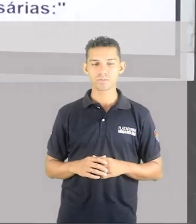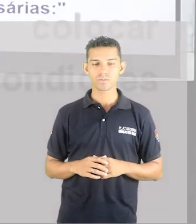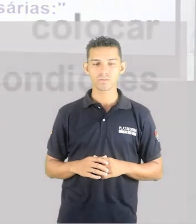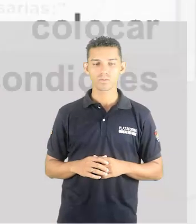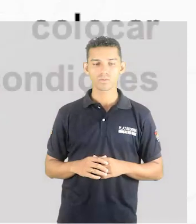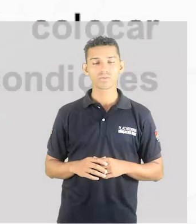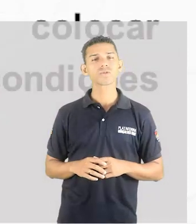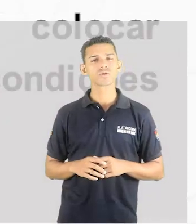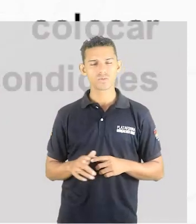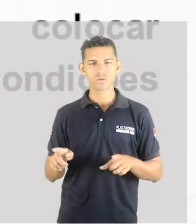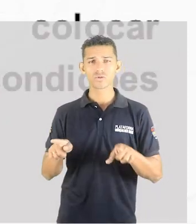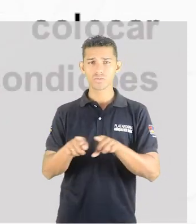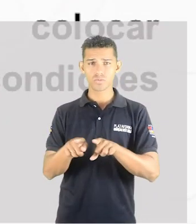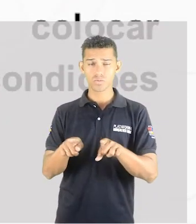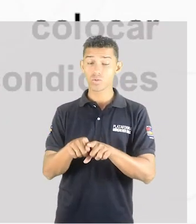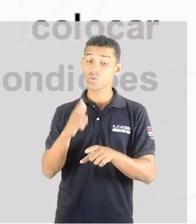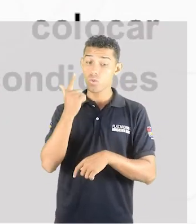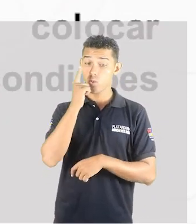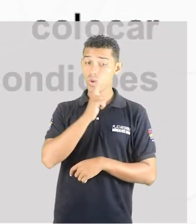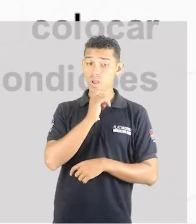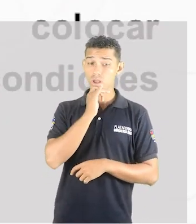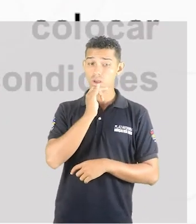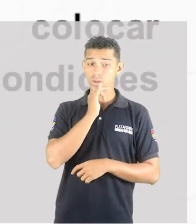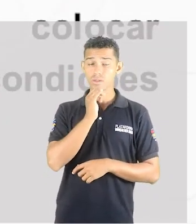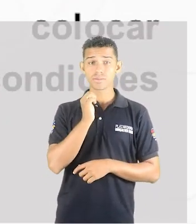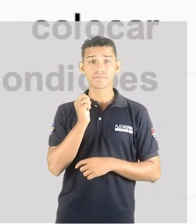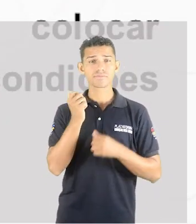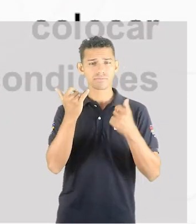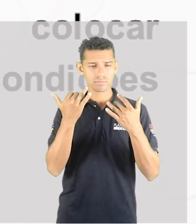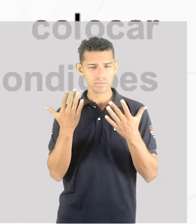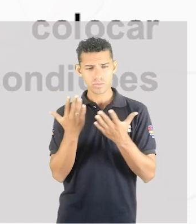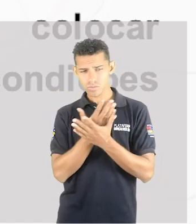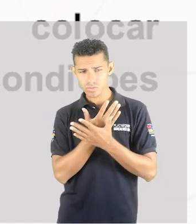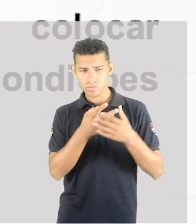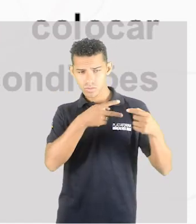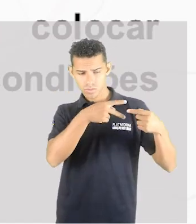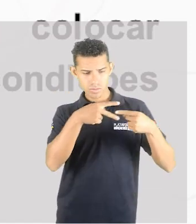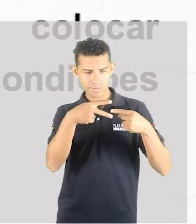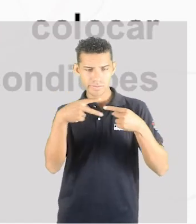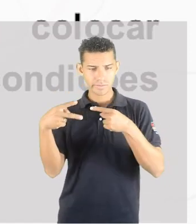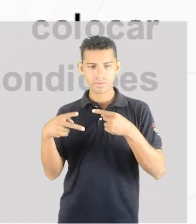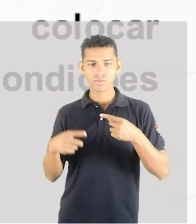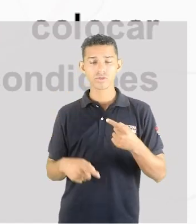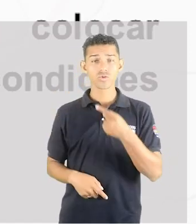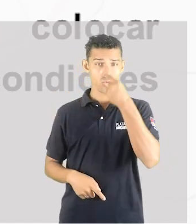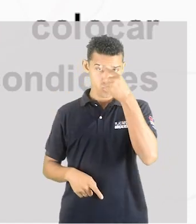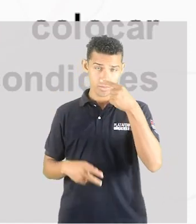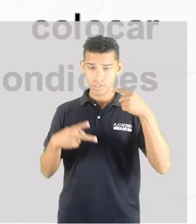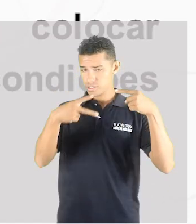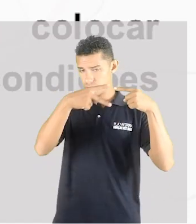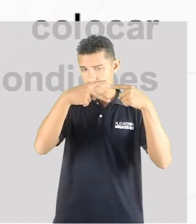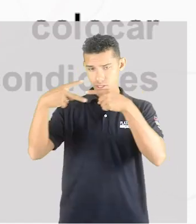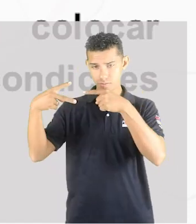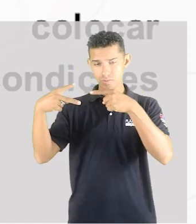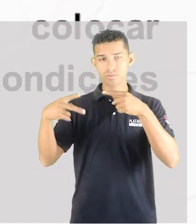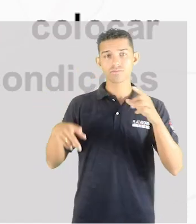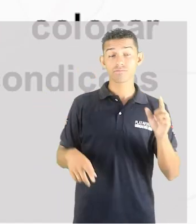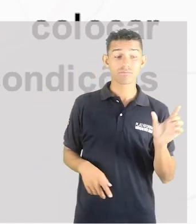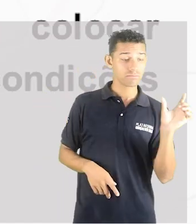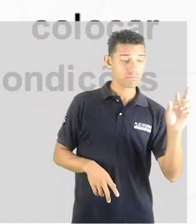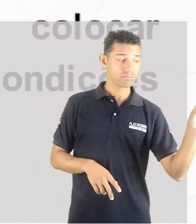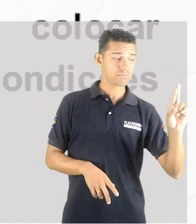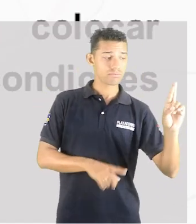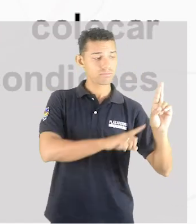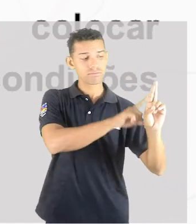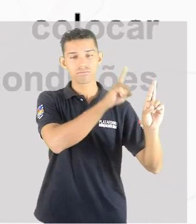Você também consegue indicar as reações usando algumas setas. Por exemplo, se tu usar só uma seta, tu está dizendo que a